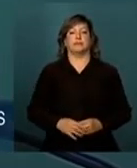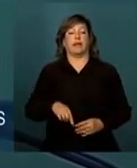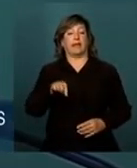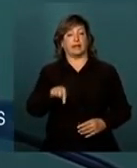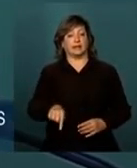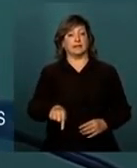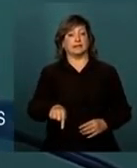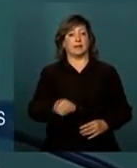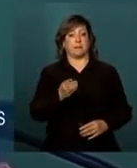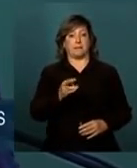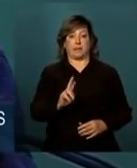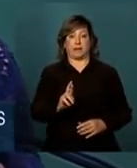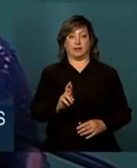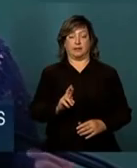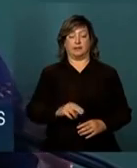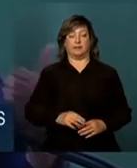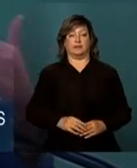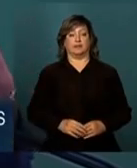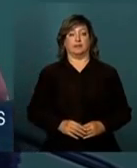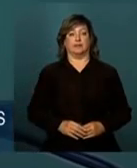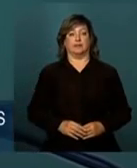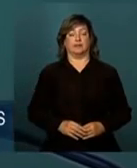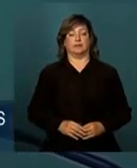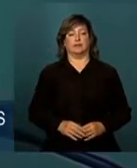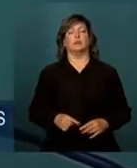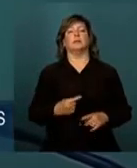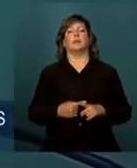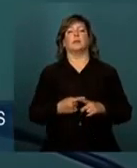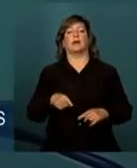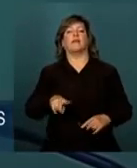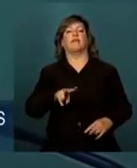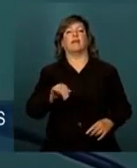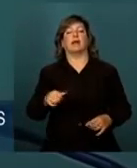essa BR, por que que eu acho que ela